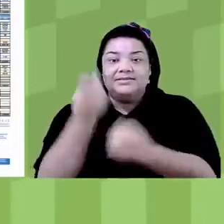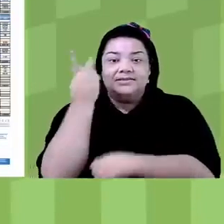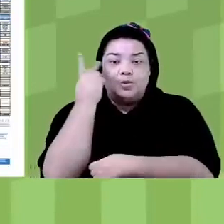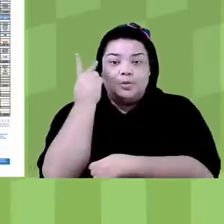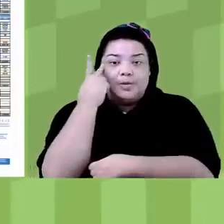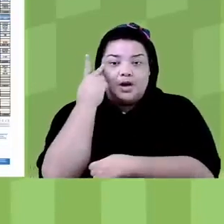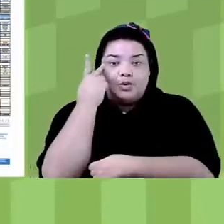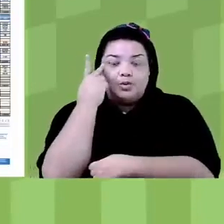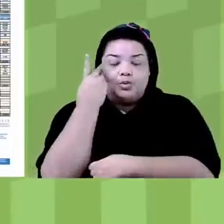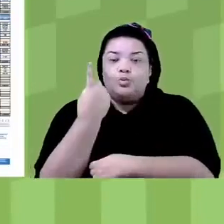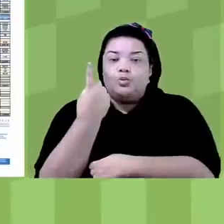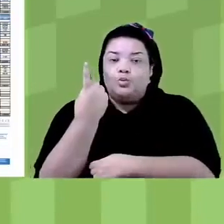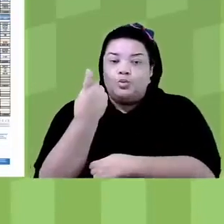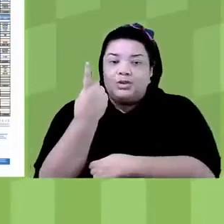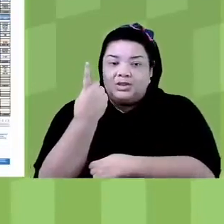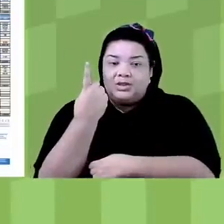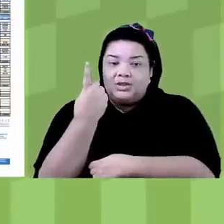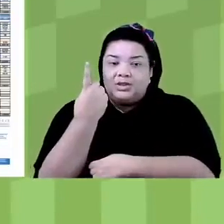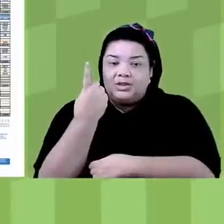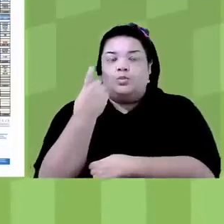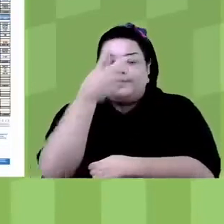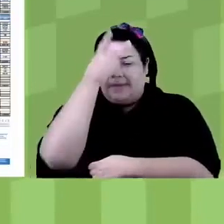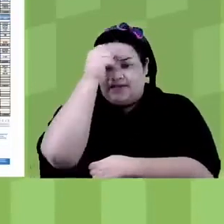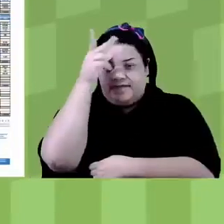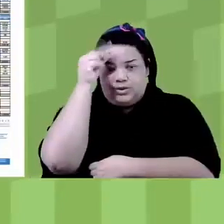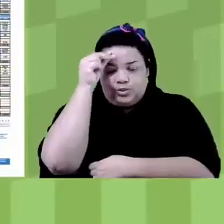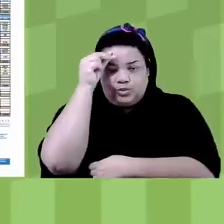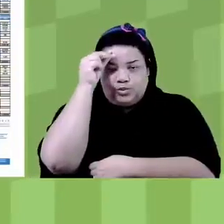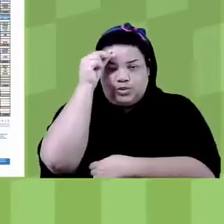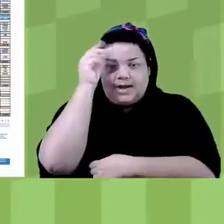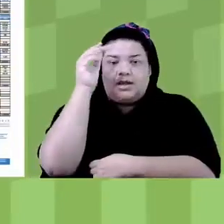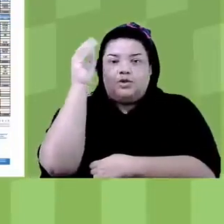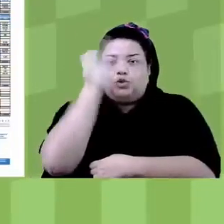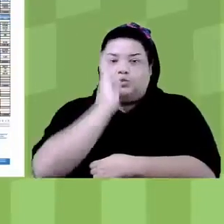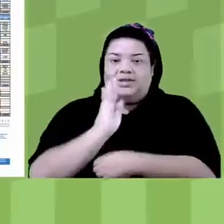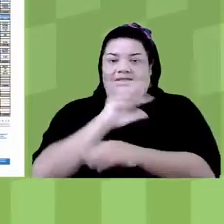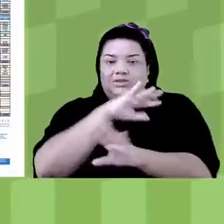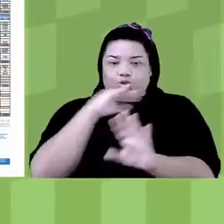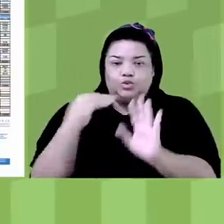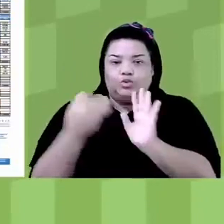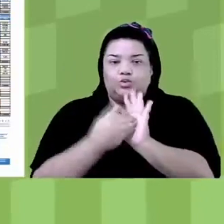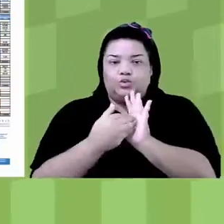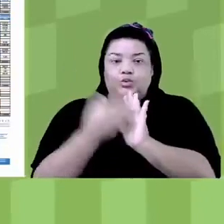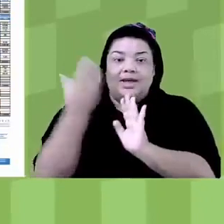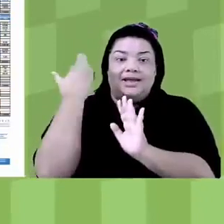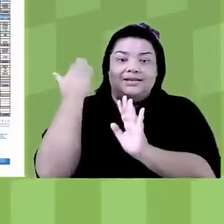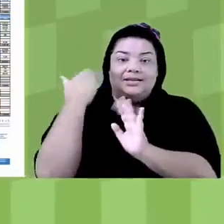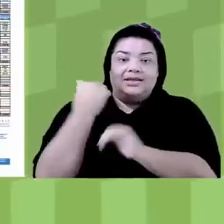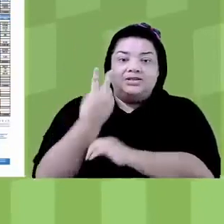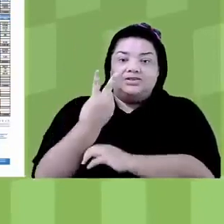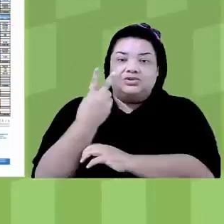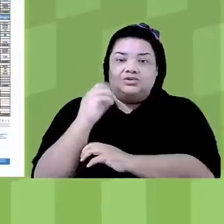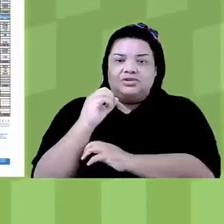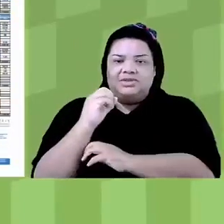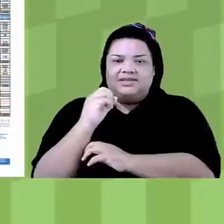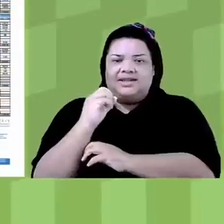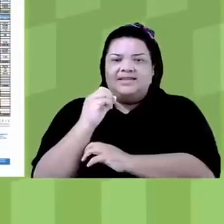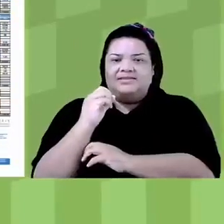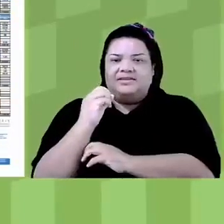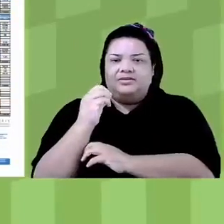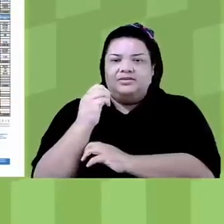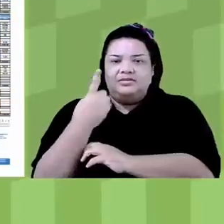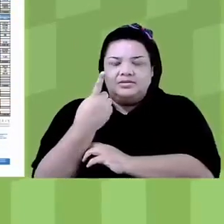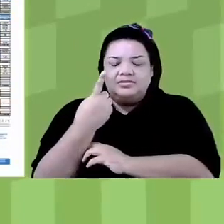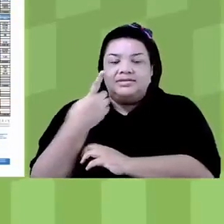órgão governamental no Brasil que tem, desde 2003, todos os seus inventários de gases de